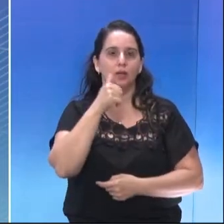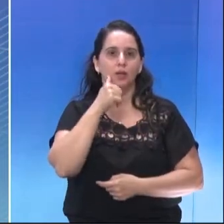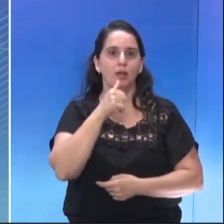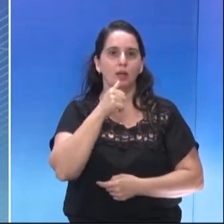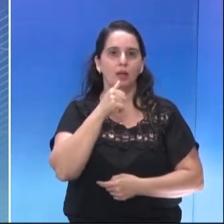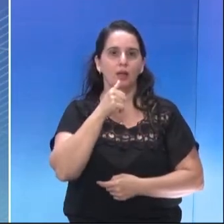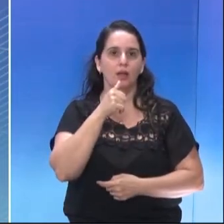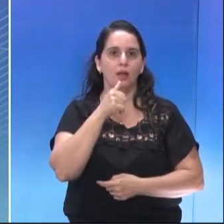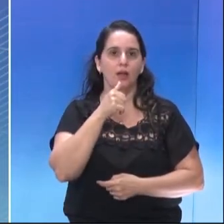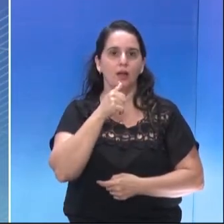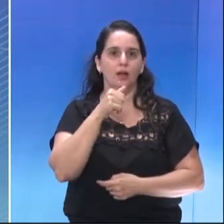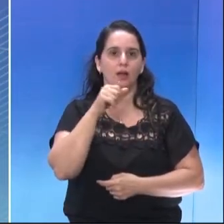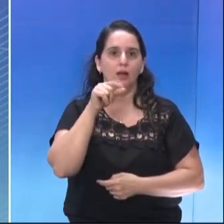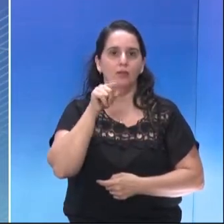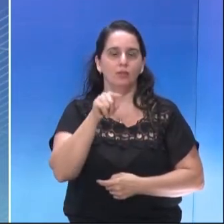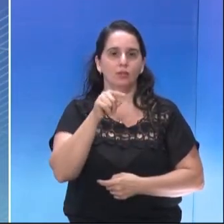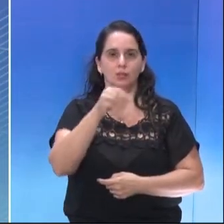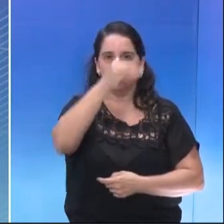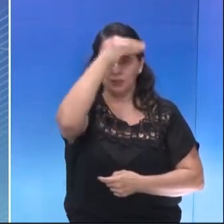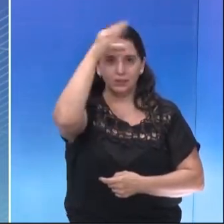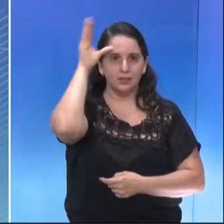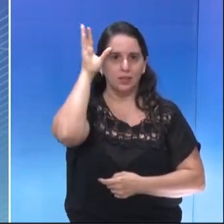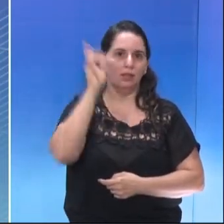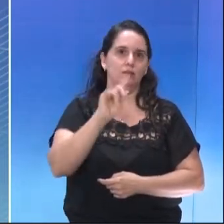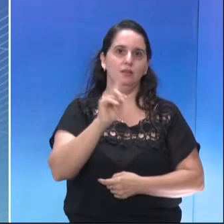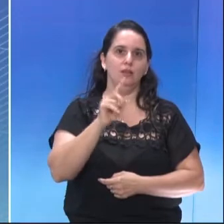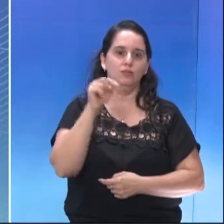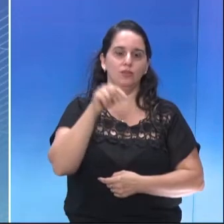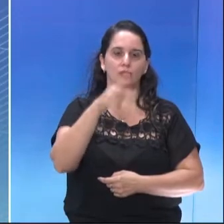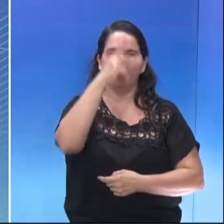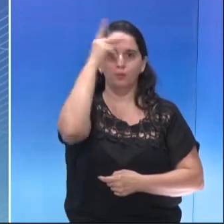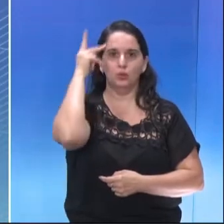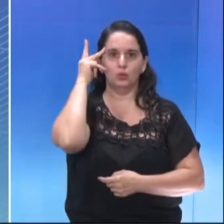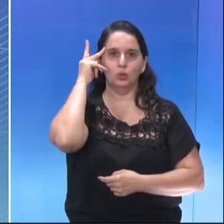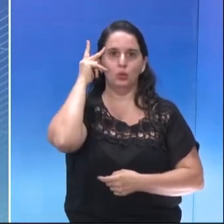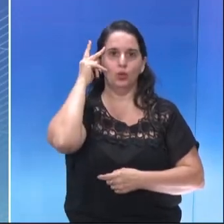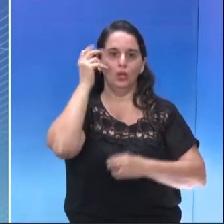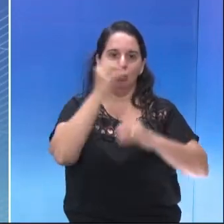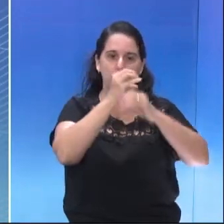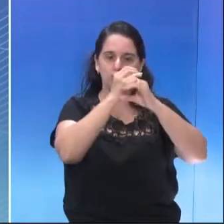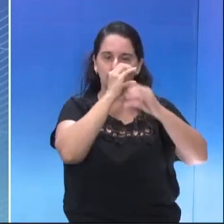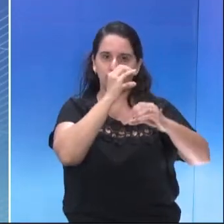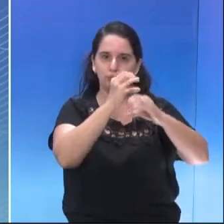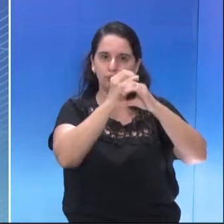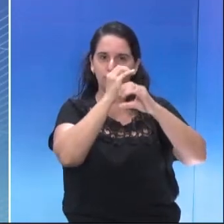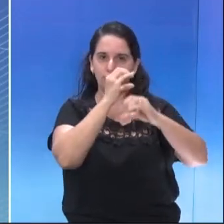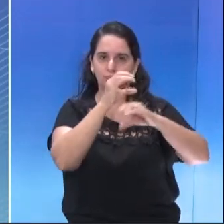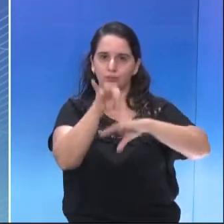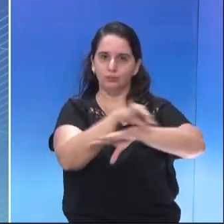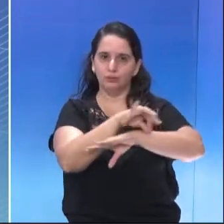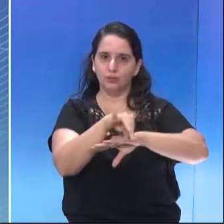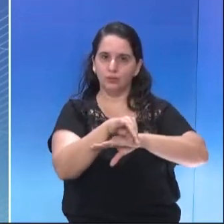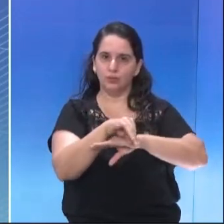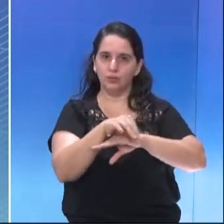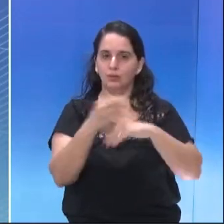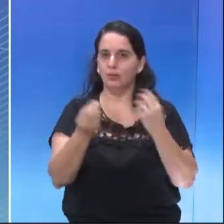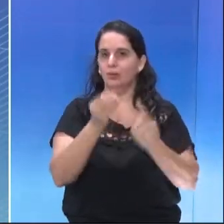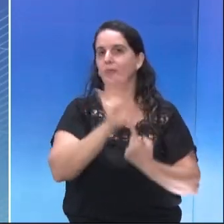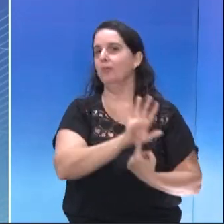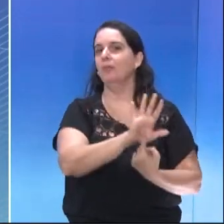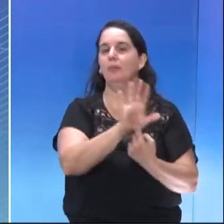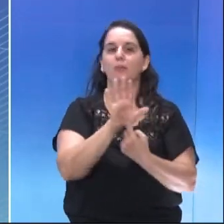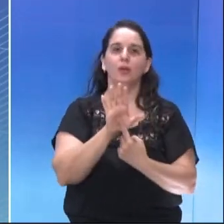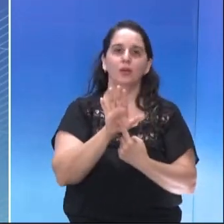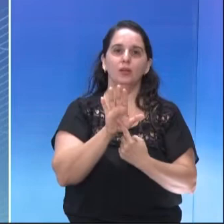ele é engenheiro. Que conceito é esse? Então, o que essa atitude mostra? Mostra